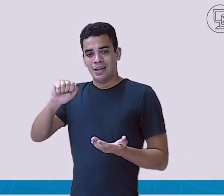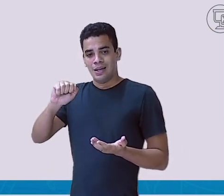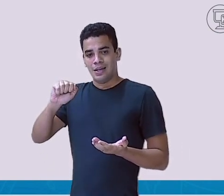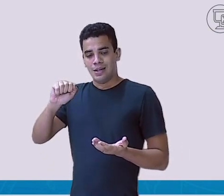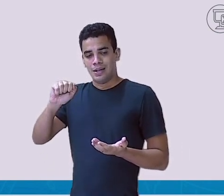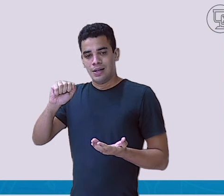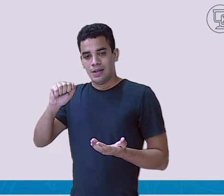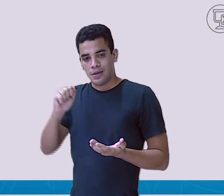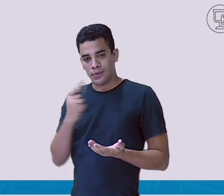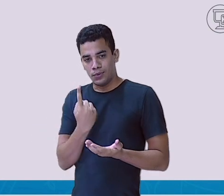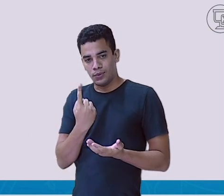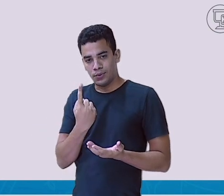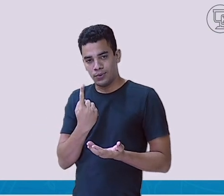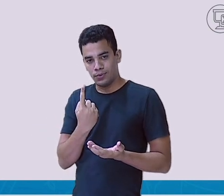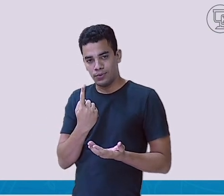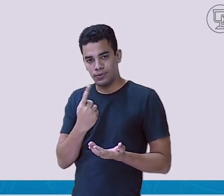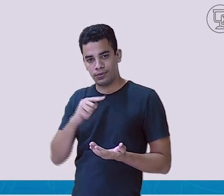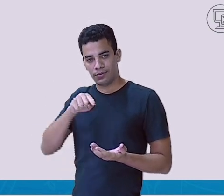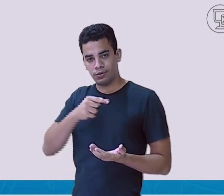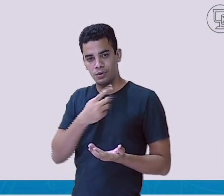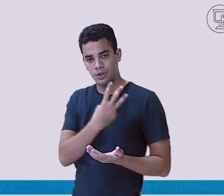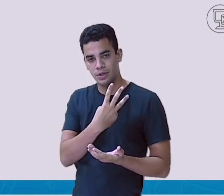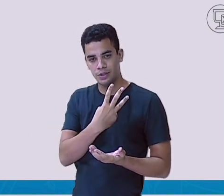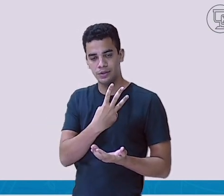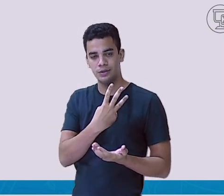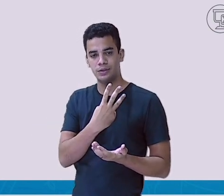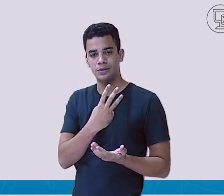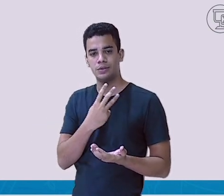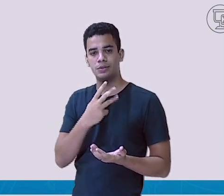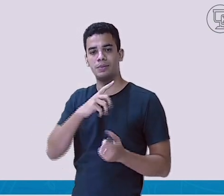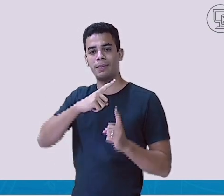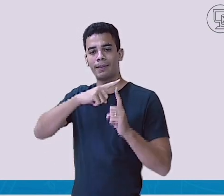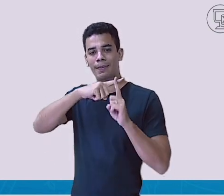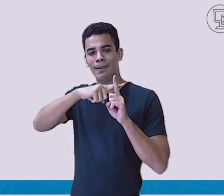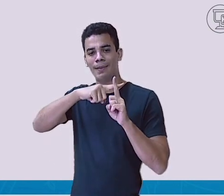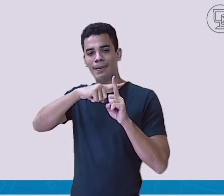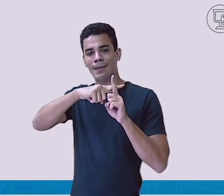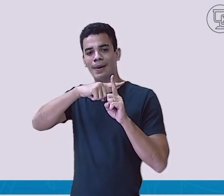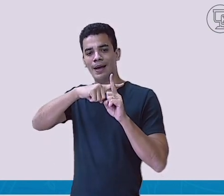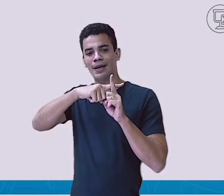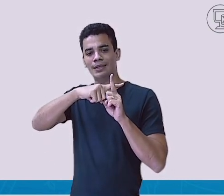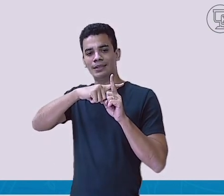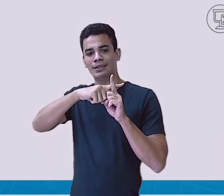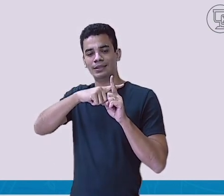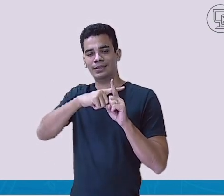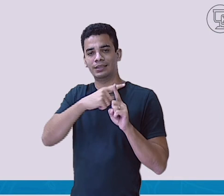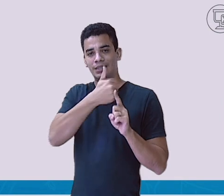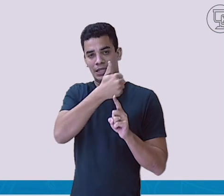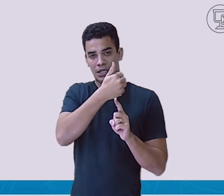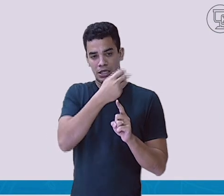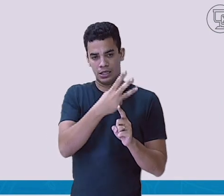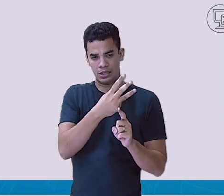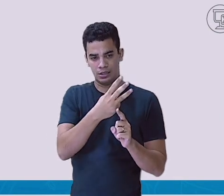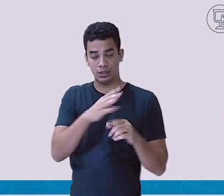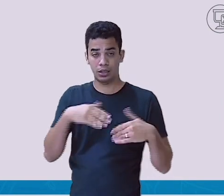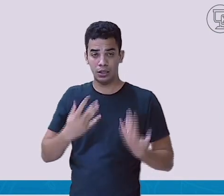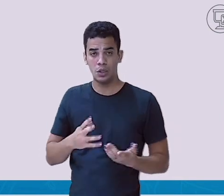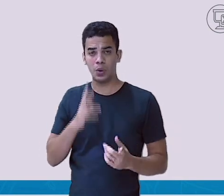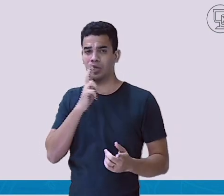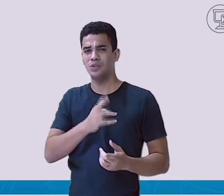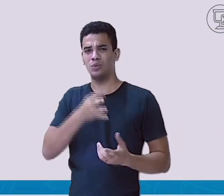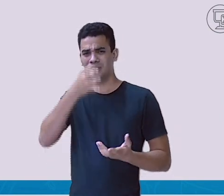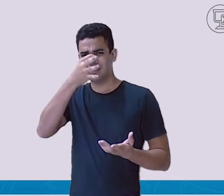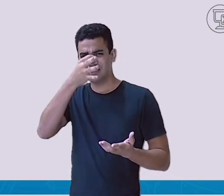1, 1 mais 2, 3, mais 6 mais 7, 13.